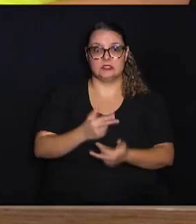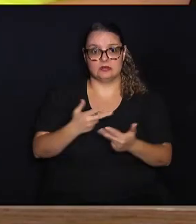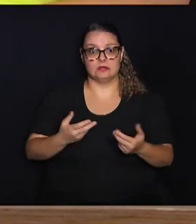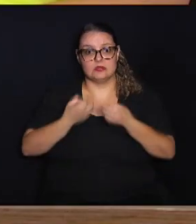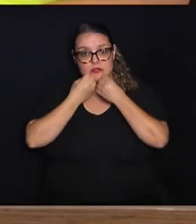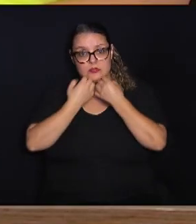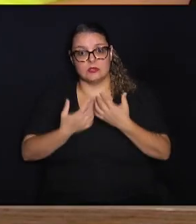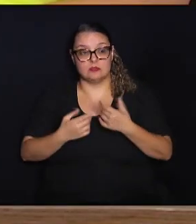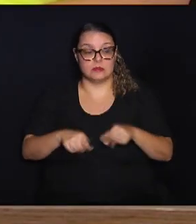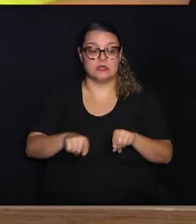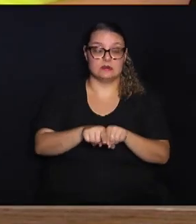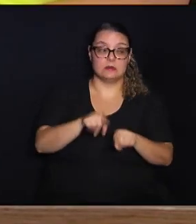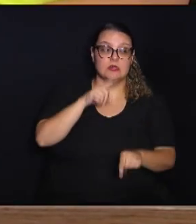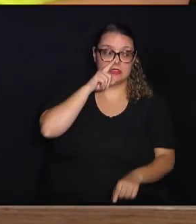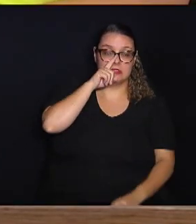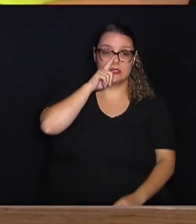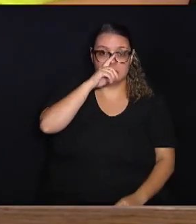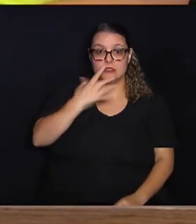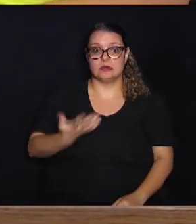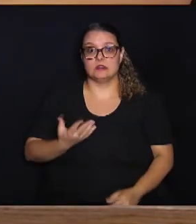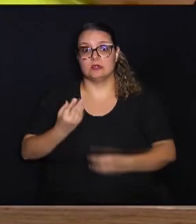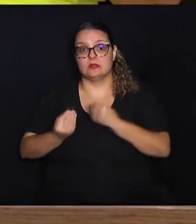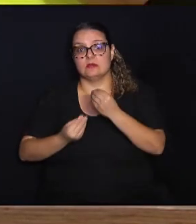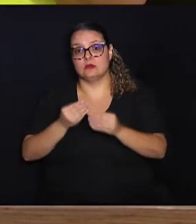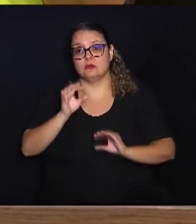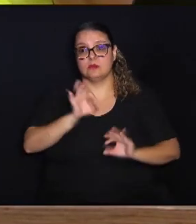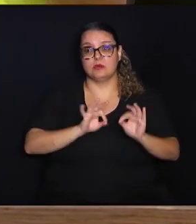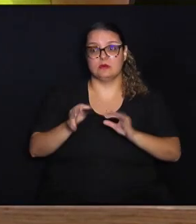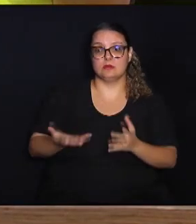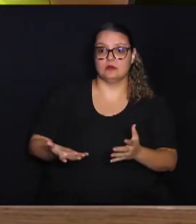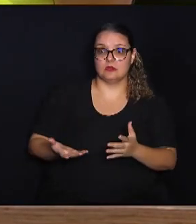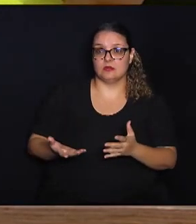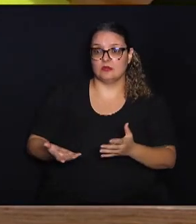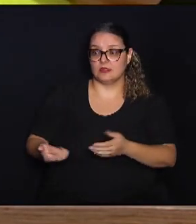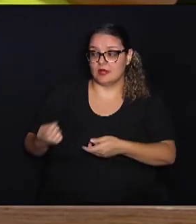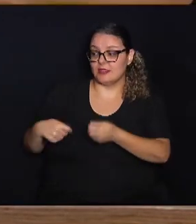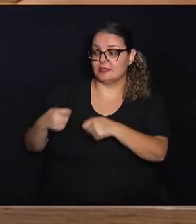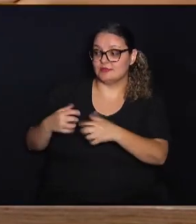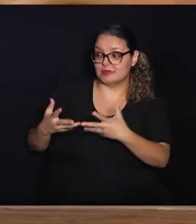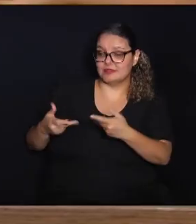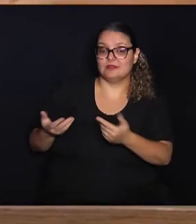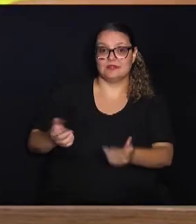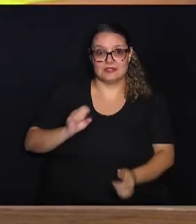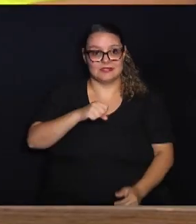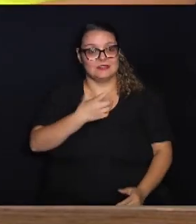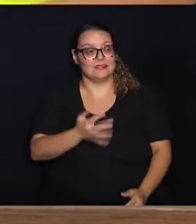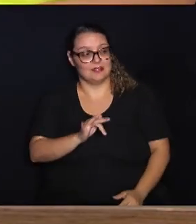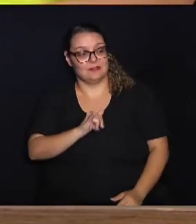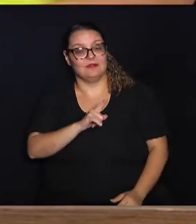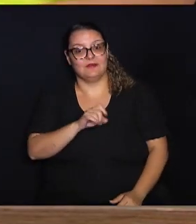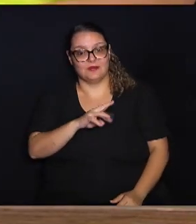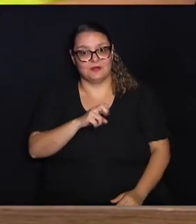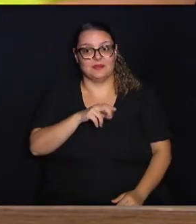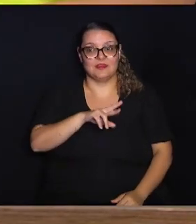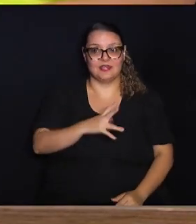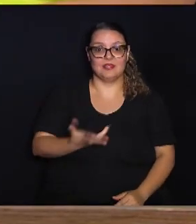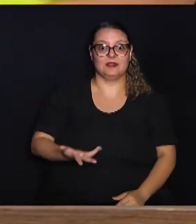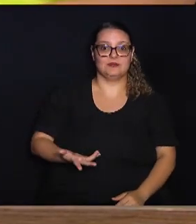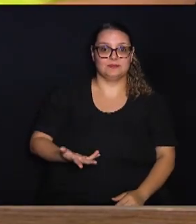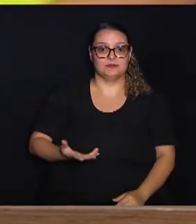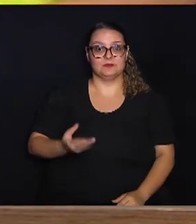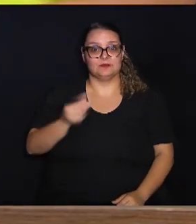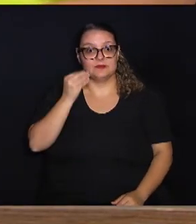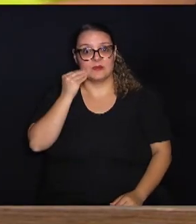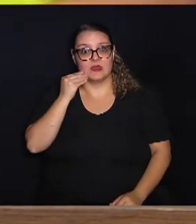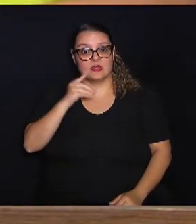muitos riscos. Então, como se preparar para até peneirar tudo isso, né, presidente? Filtrar e tentar não se